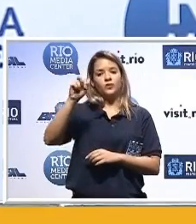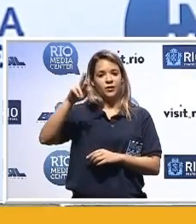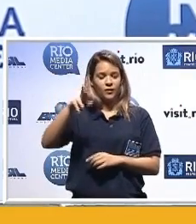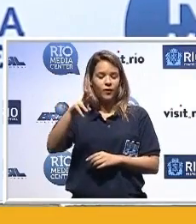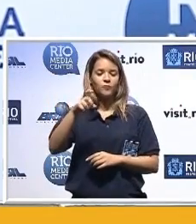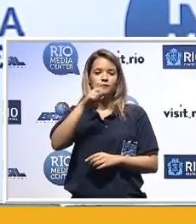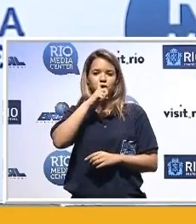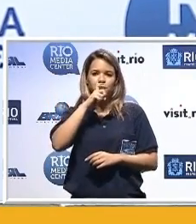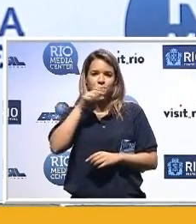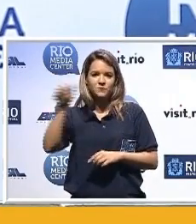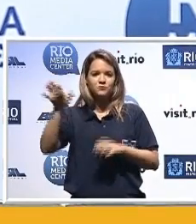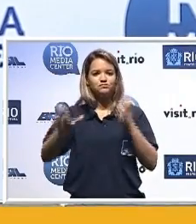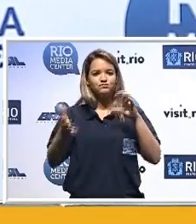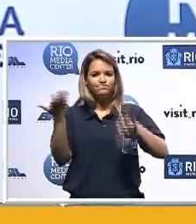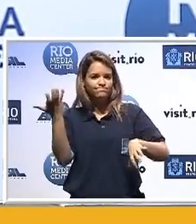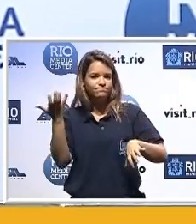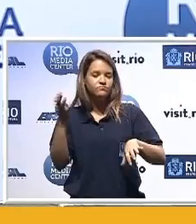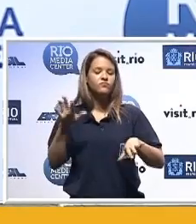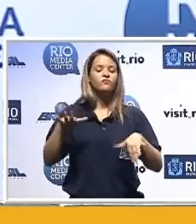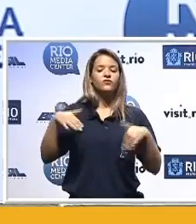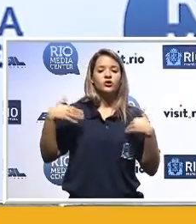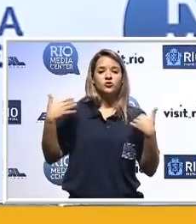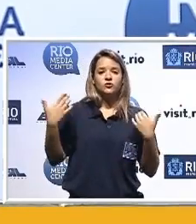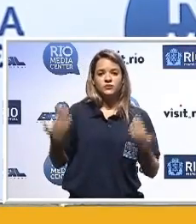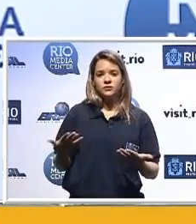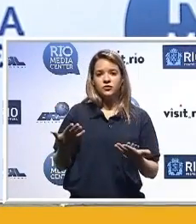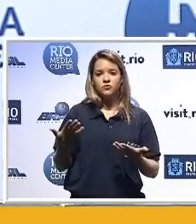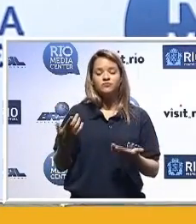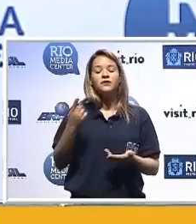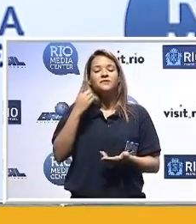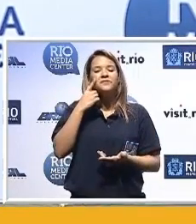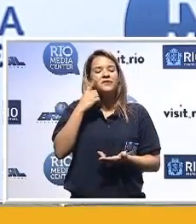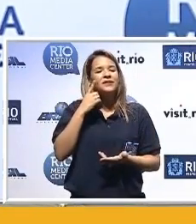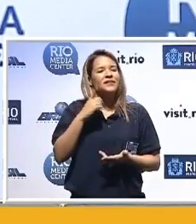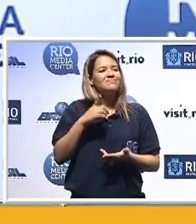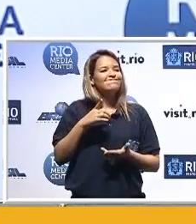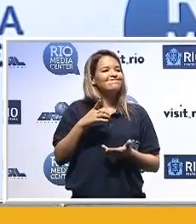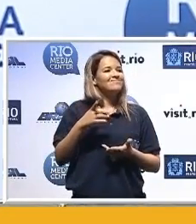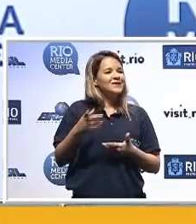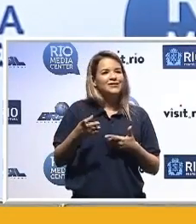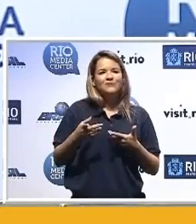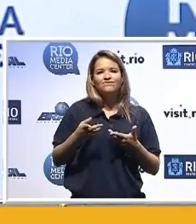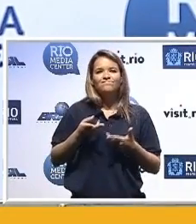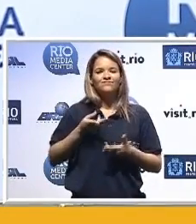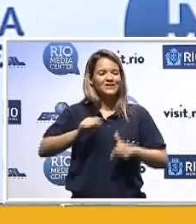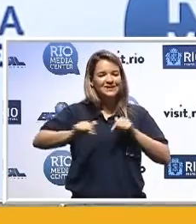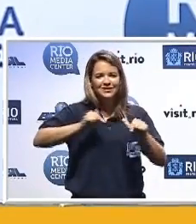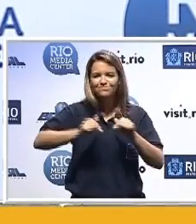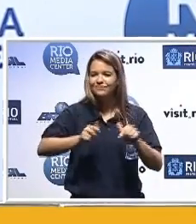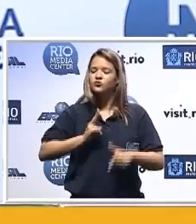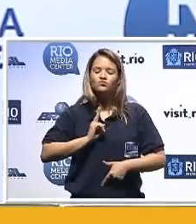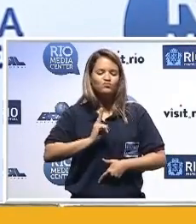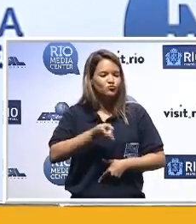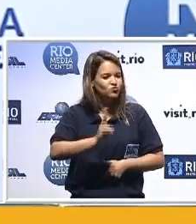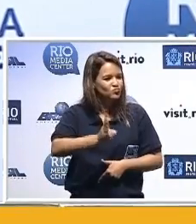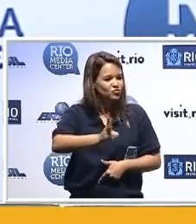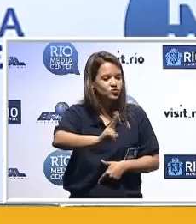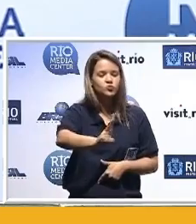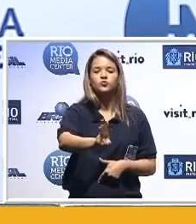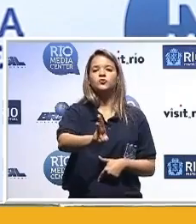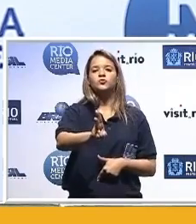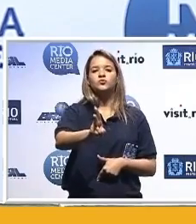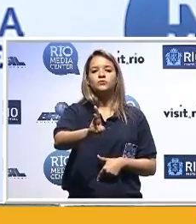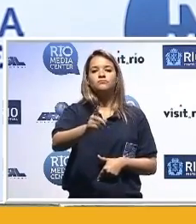Planalto. E então, daí vocês veem que é um trabalho que é permanente e nós estamos buscando isso. Eu posso